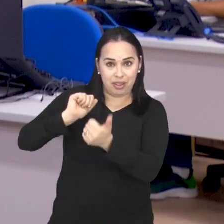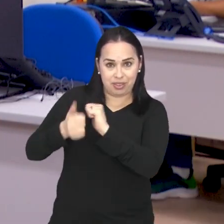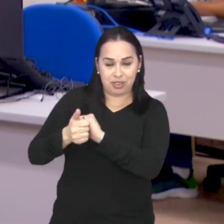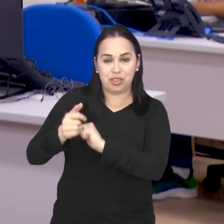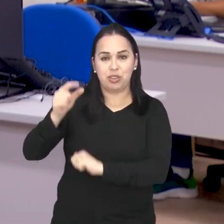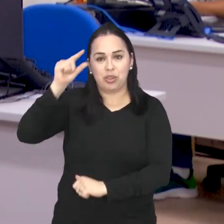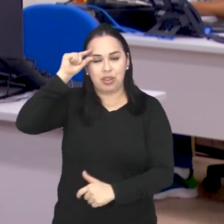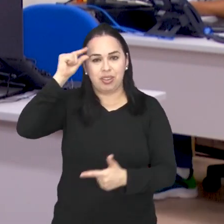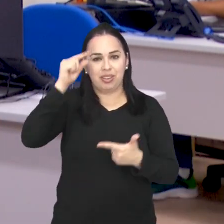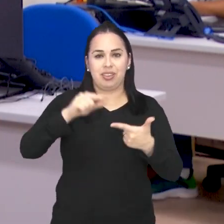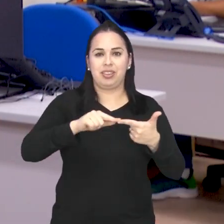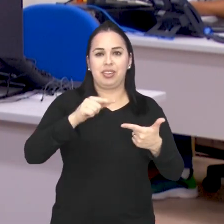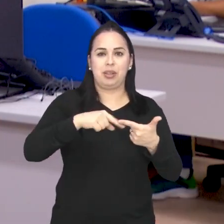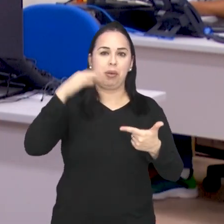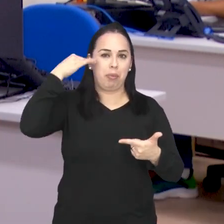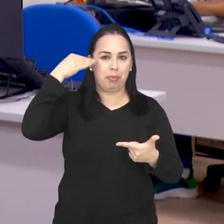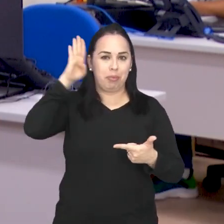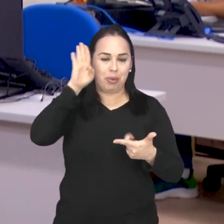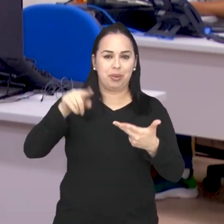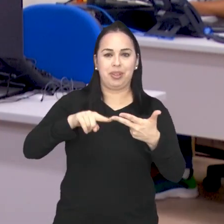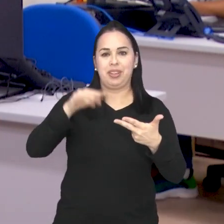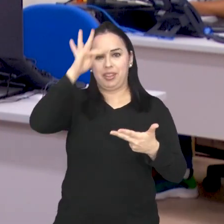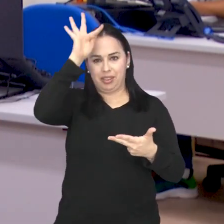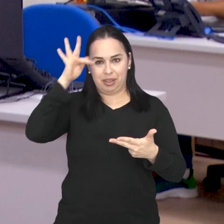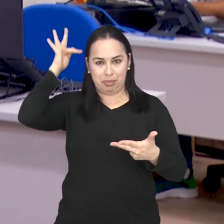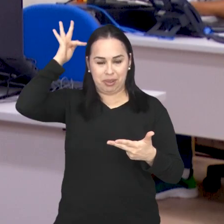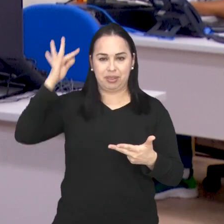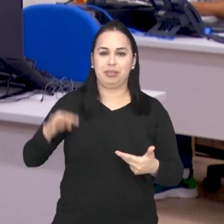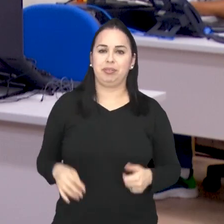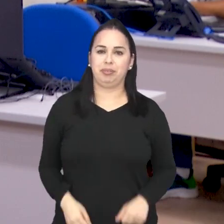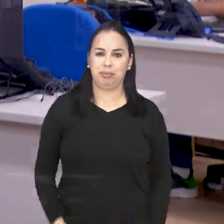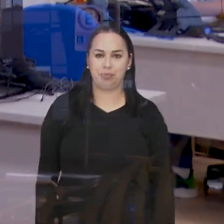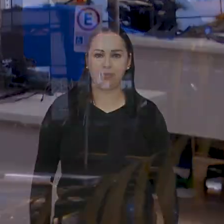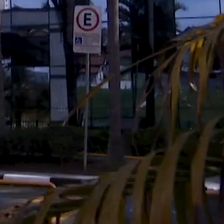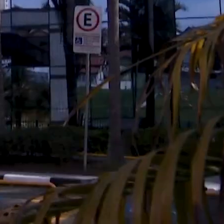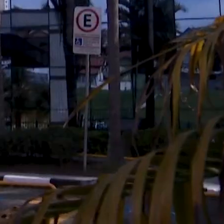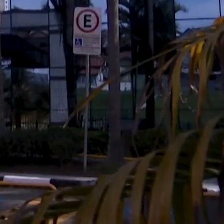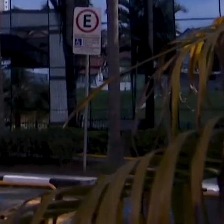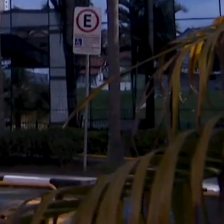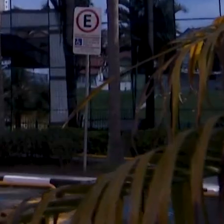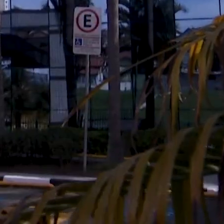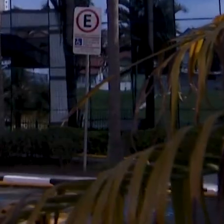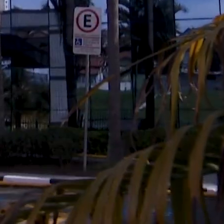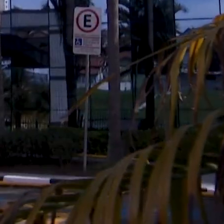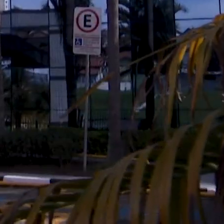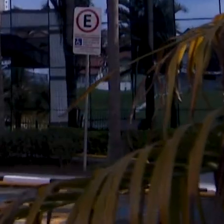ficam com o Hora do Esporte, com Vera Júnior e Bruno Castilho. Até mais!